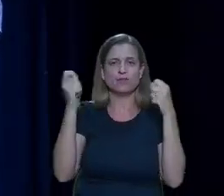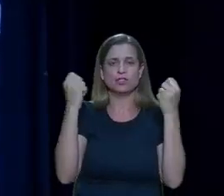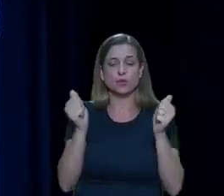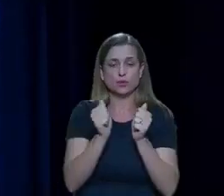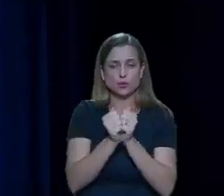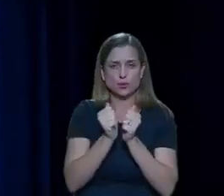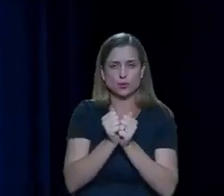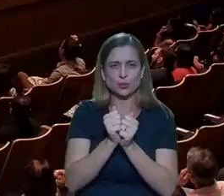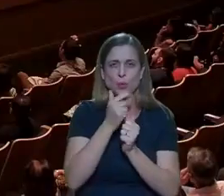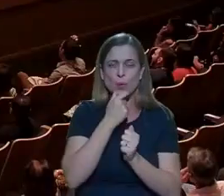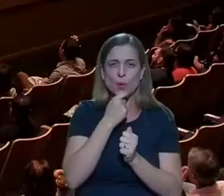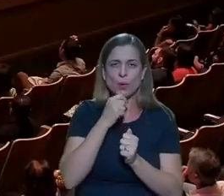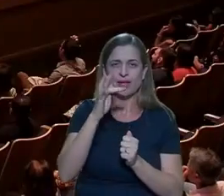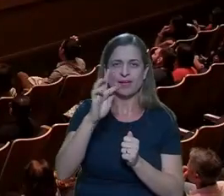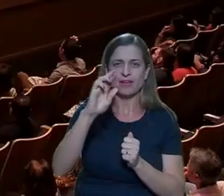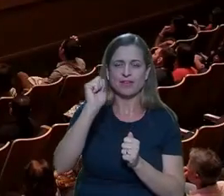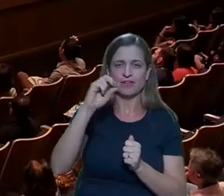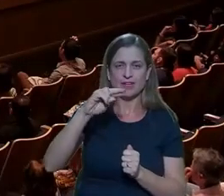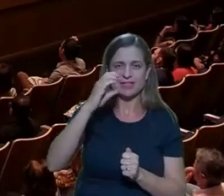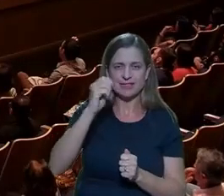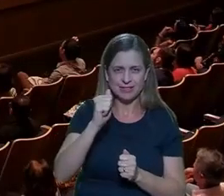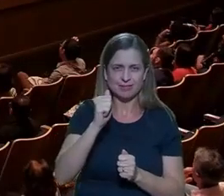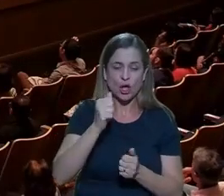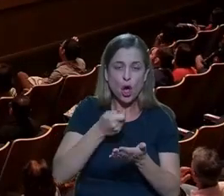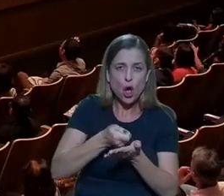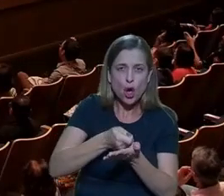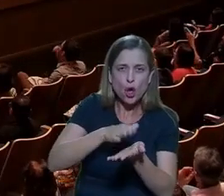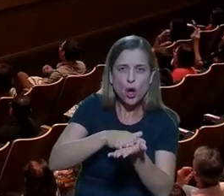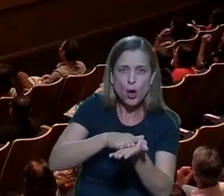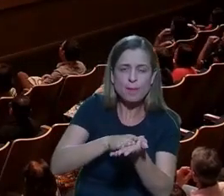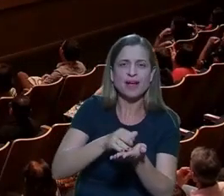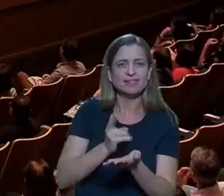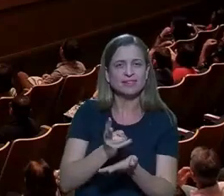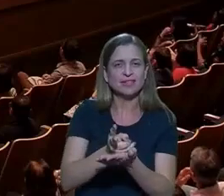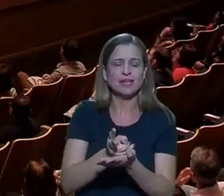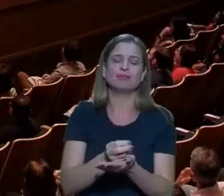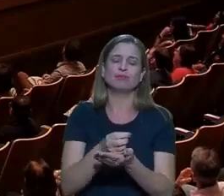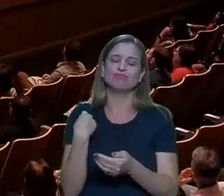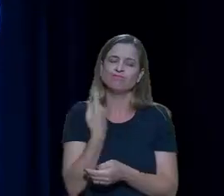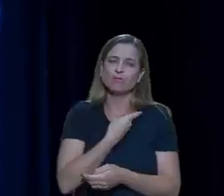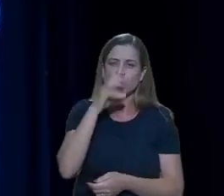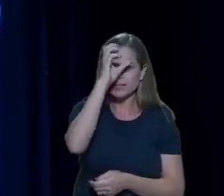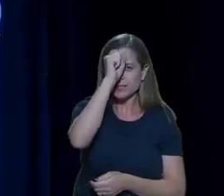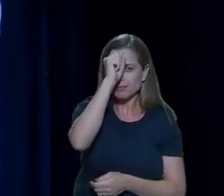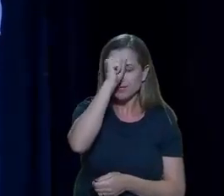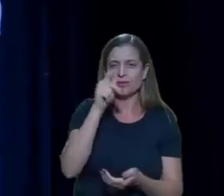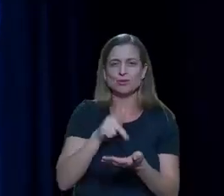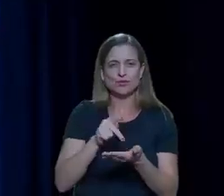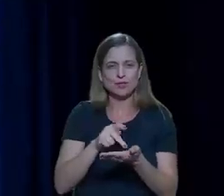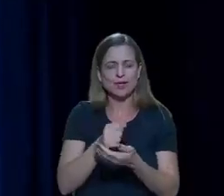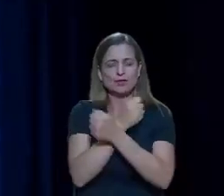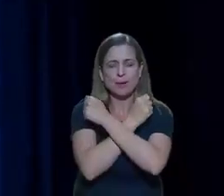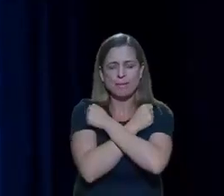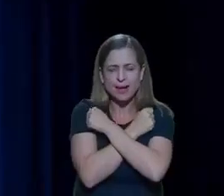e um chefe bem bravo mesmo, né, que a gente tinha, cobrava muito da gente, com quem a gente aprendeu muito. Né. Deixar um grande abraço ao nosso reitor